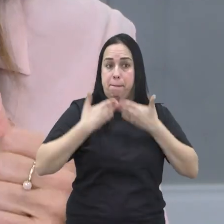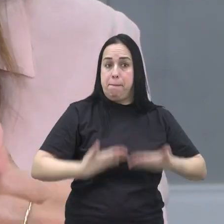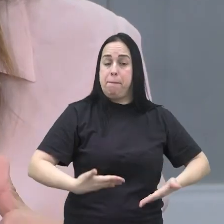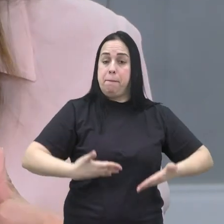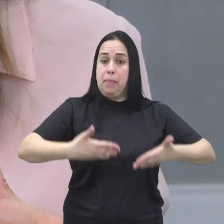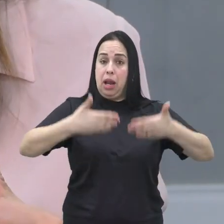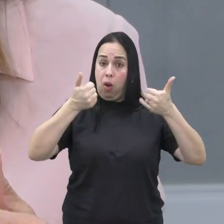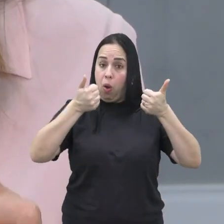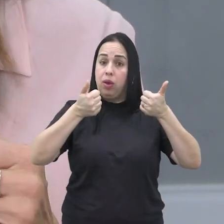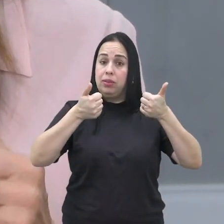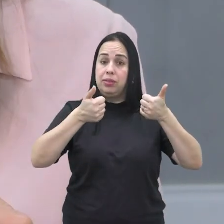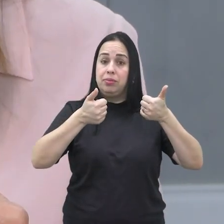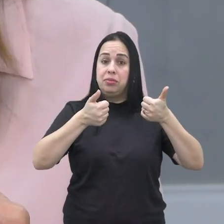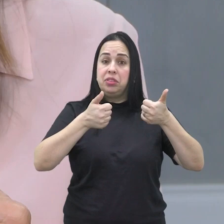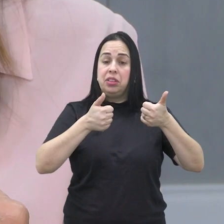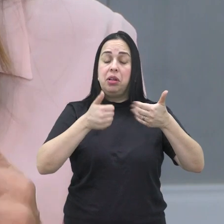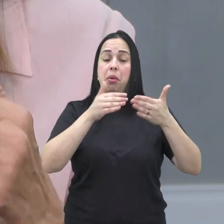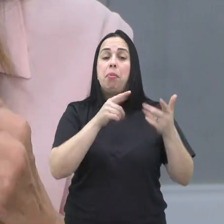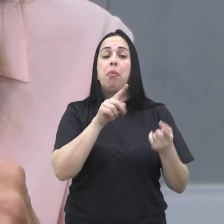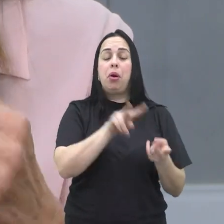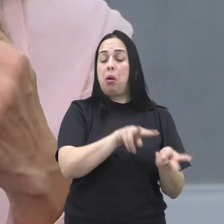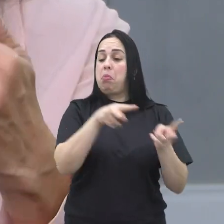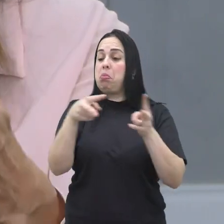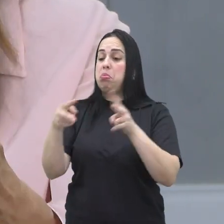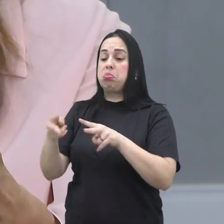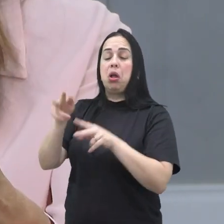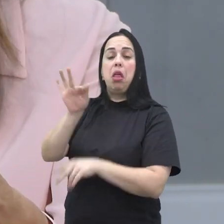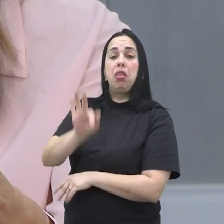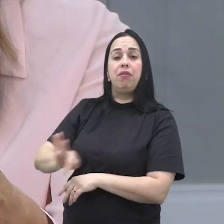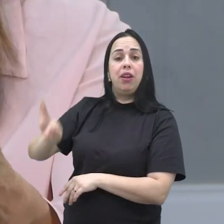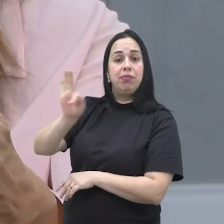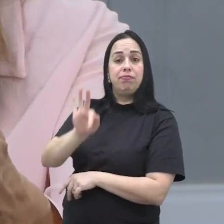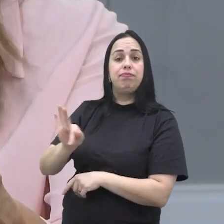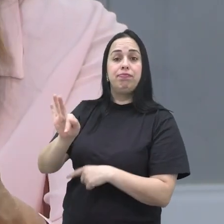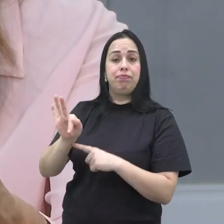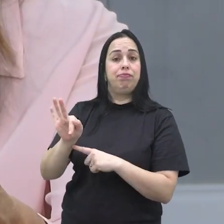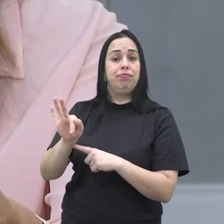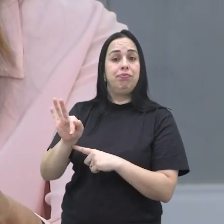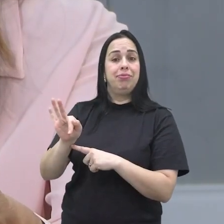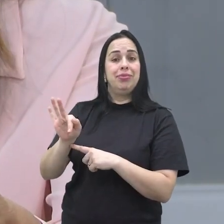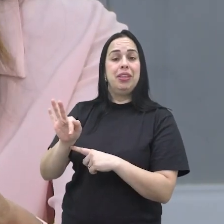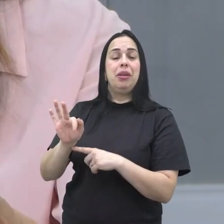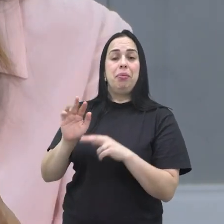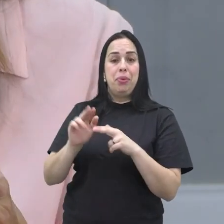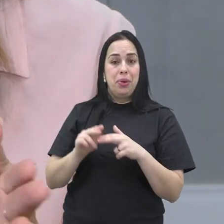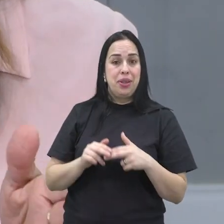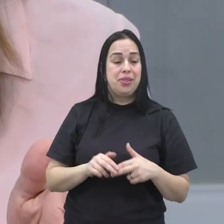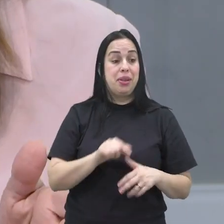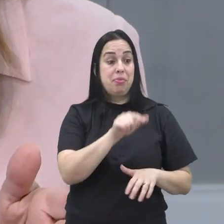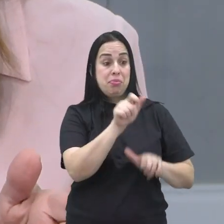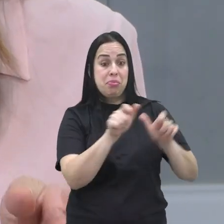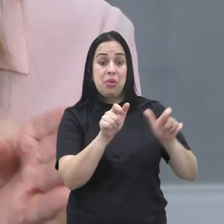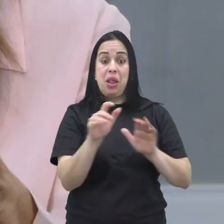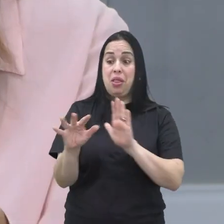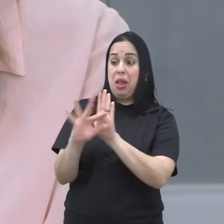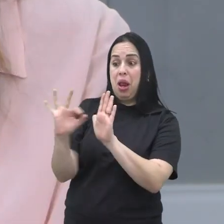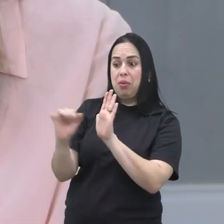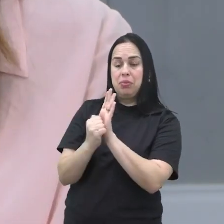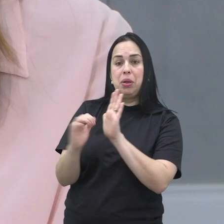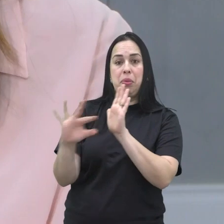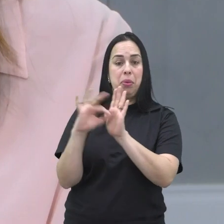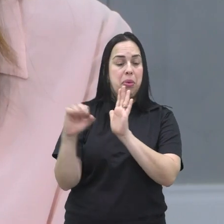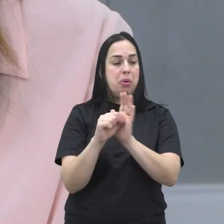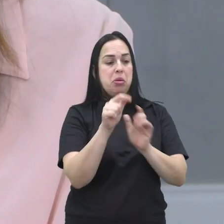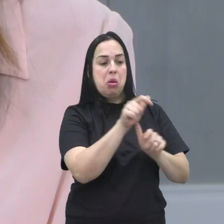vida para a própria família e para esse próprio estudante a partir de uma graduação no nível superior, a gente começou a ter mais